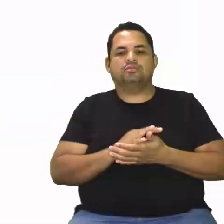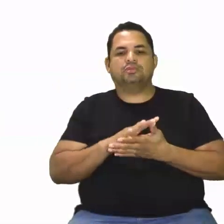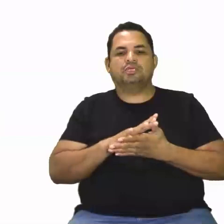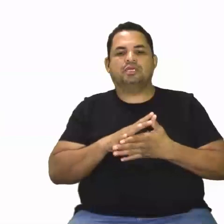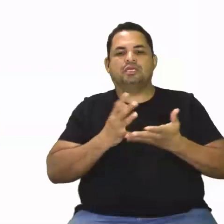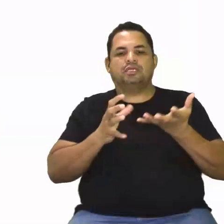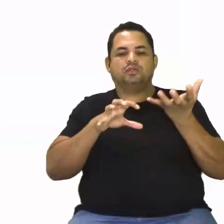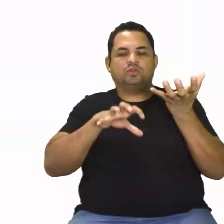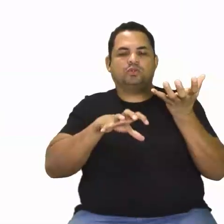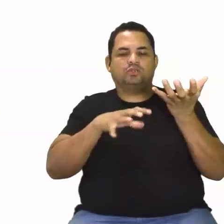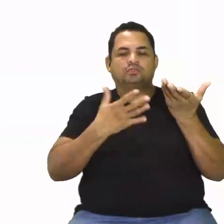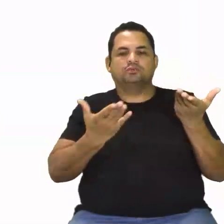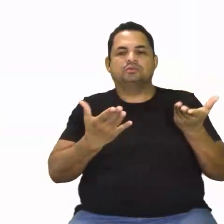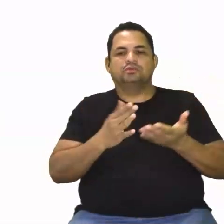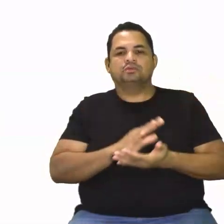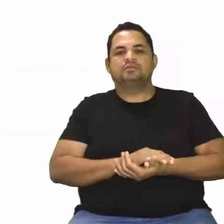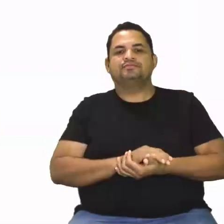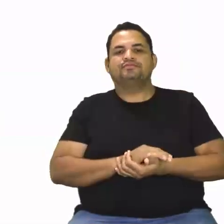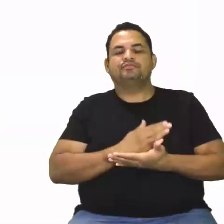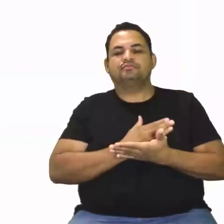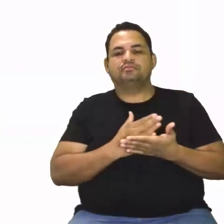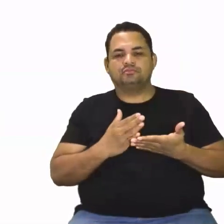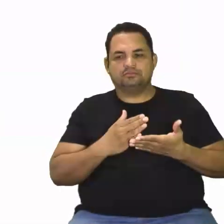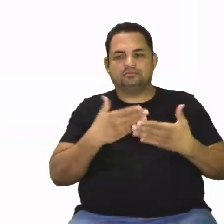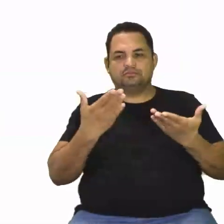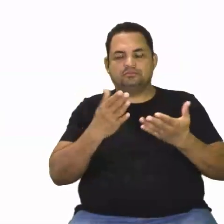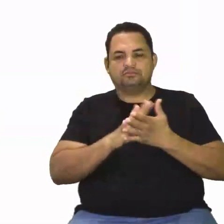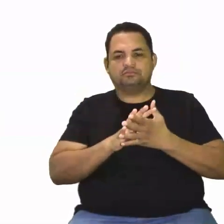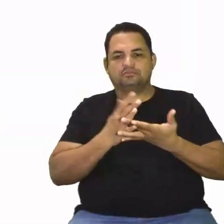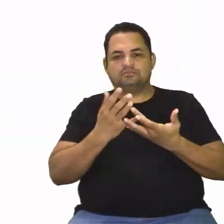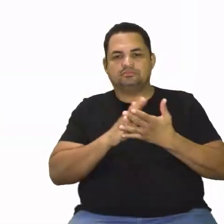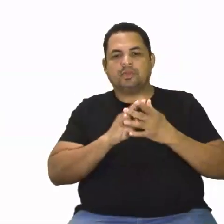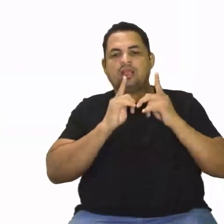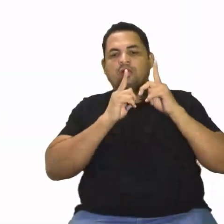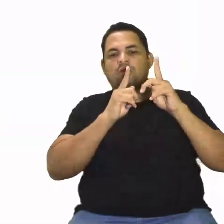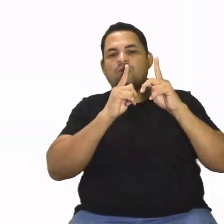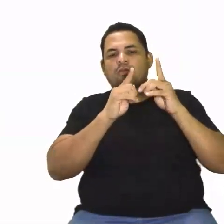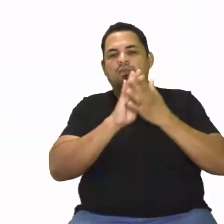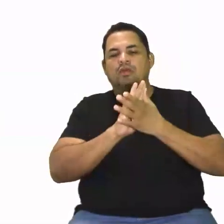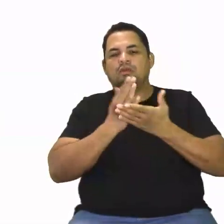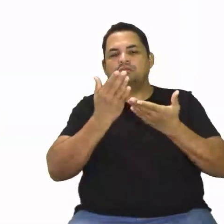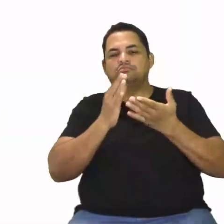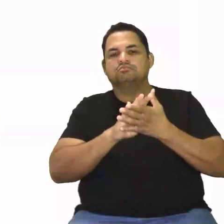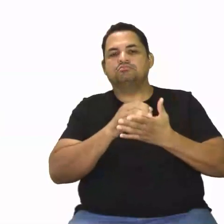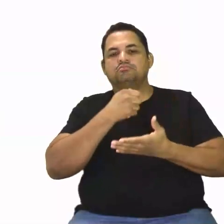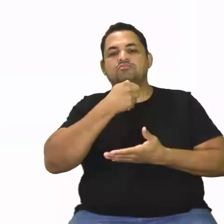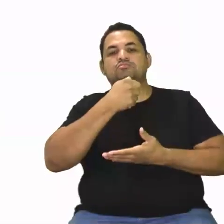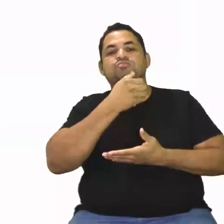parlamento. Então, começa essa campanha da direta já, um comício